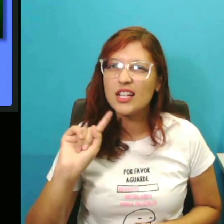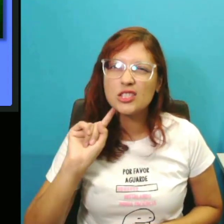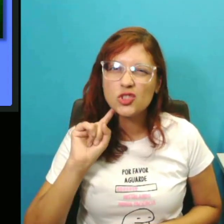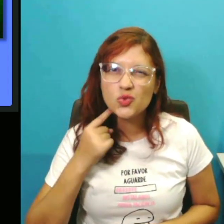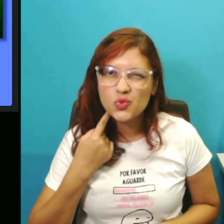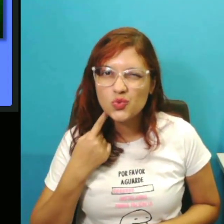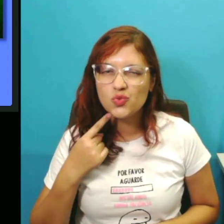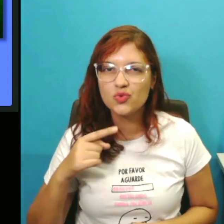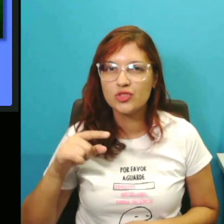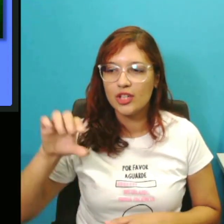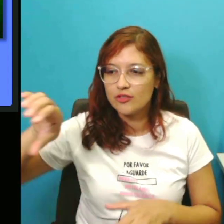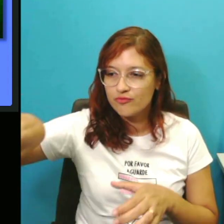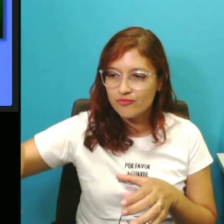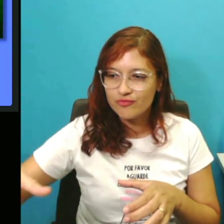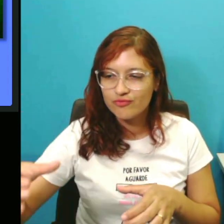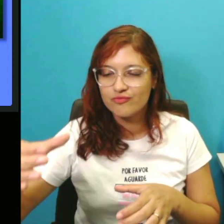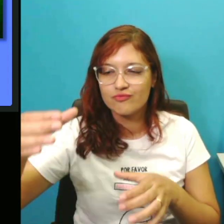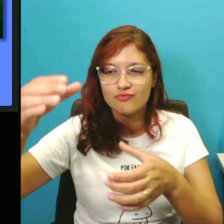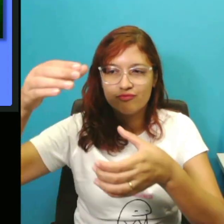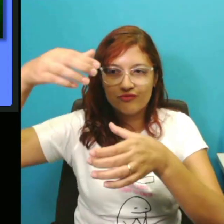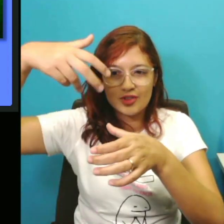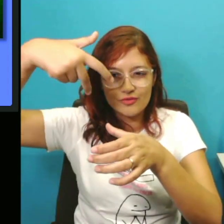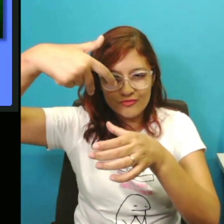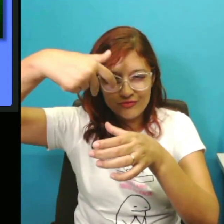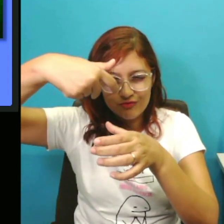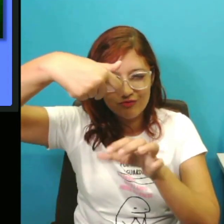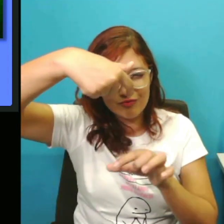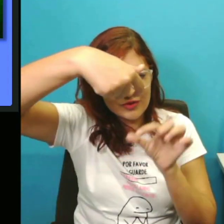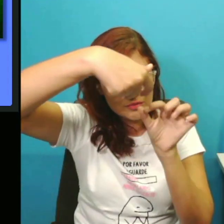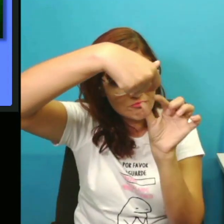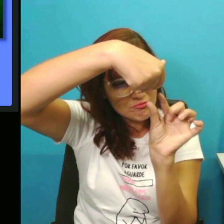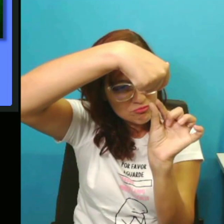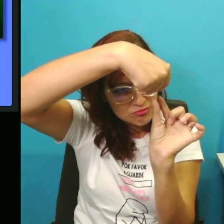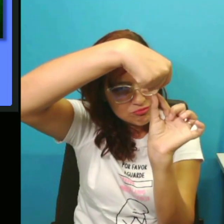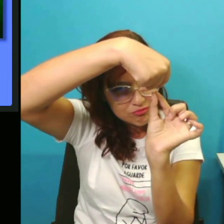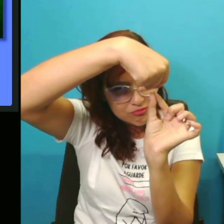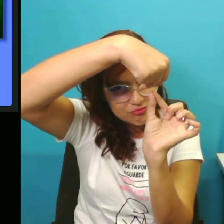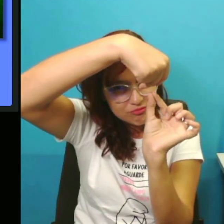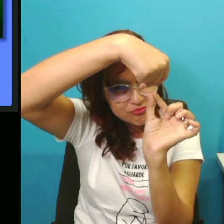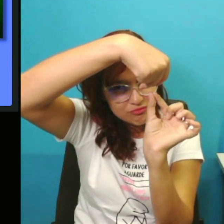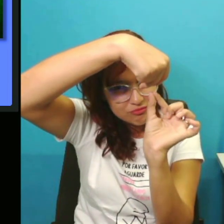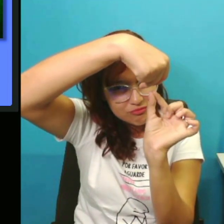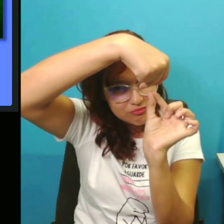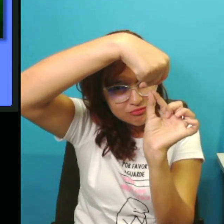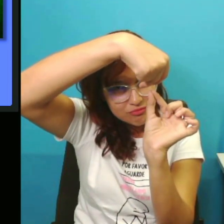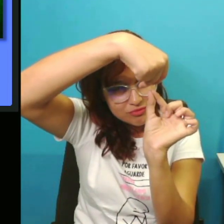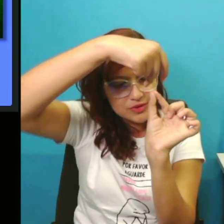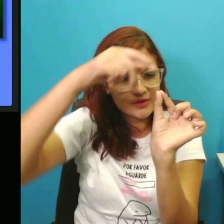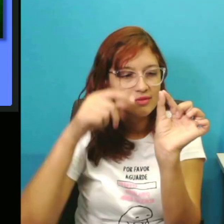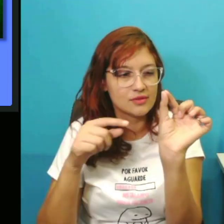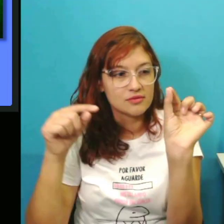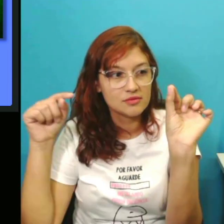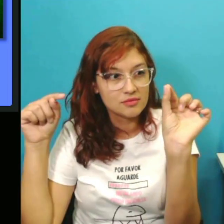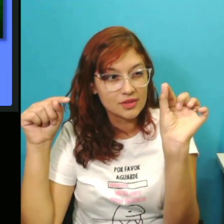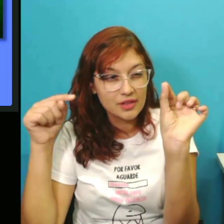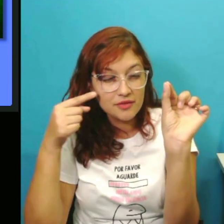uma água suja e coloca lá aquela gotinha